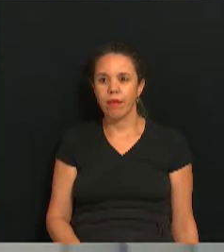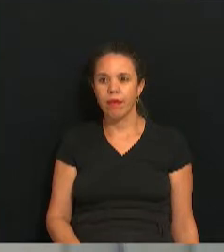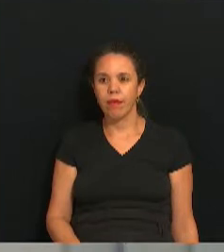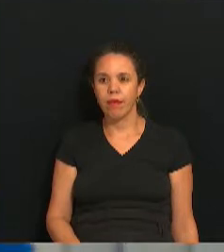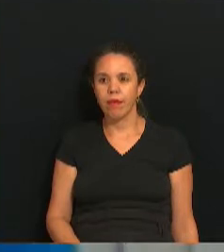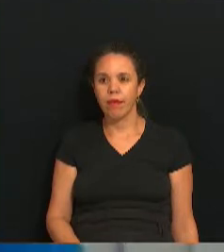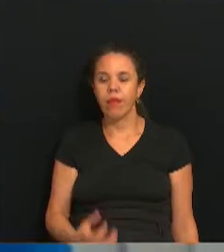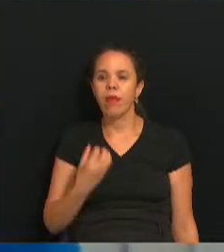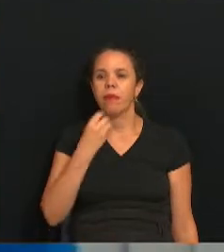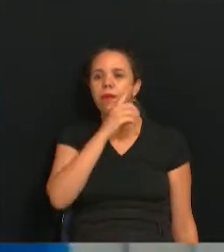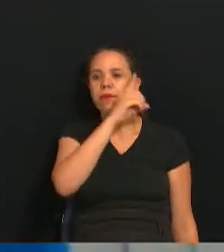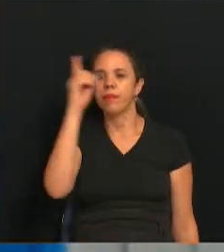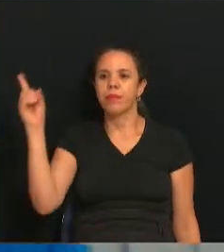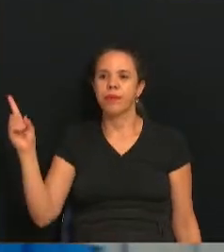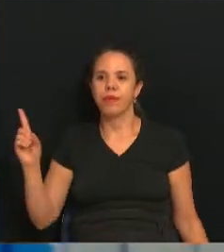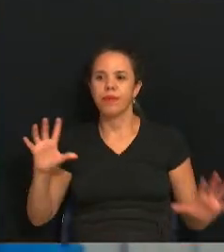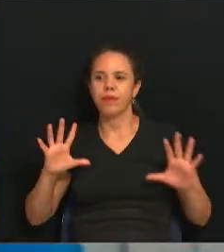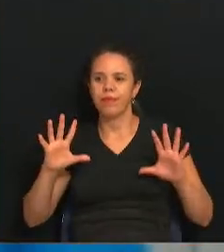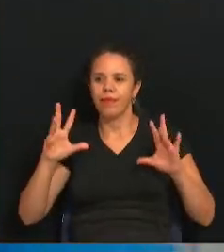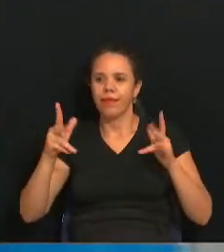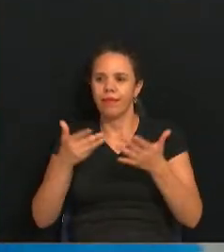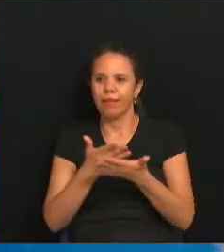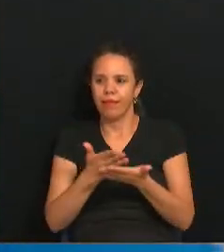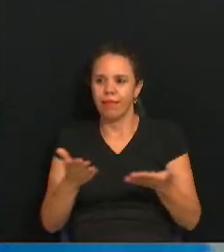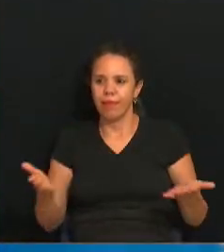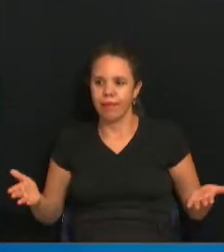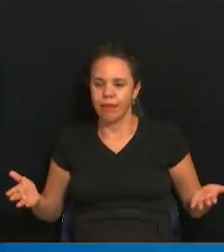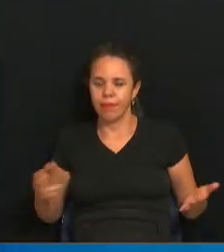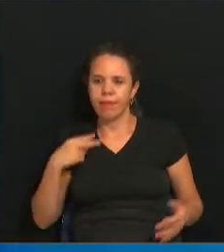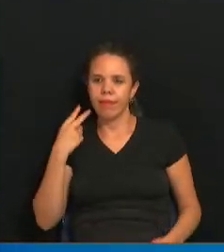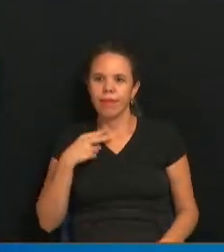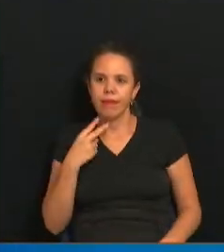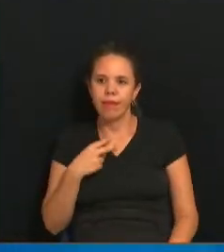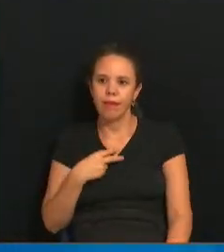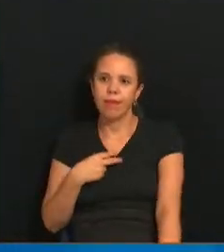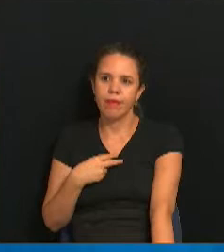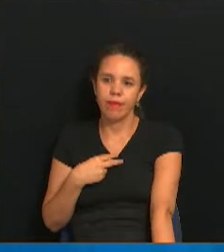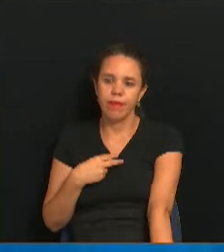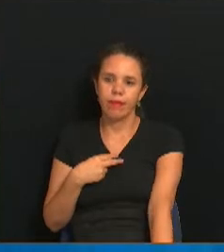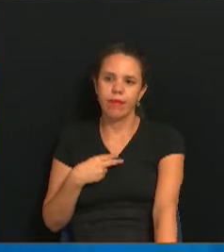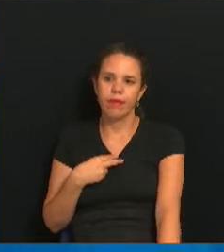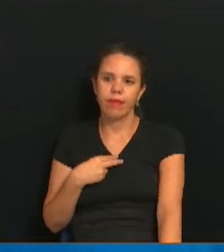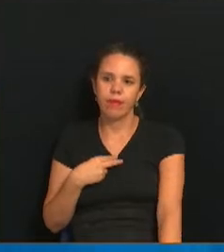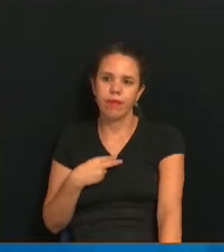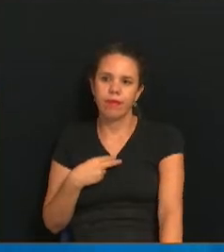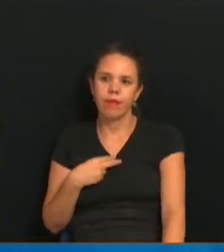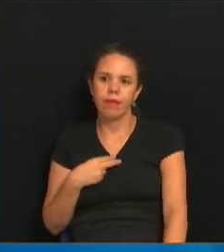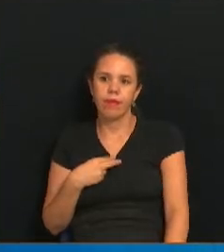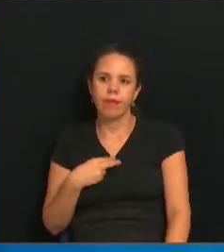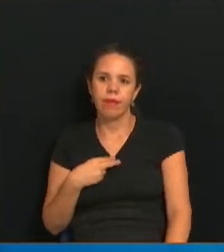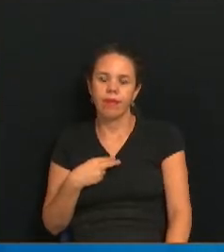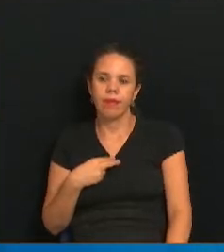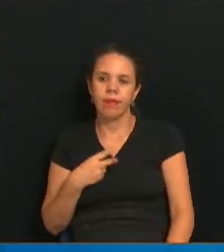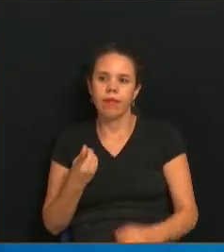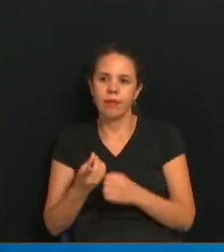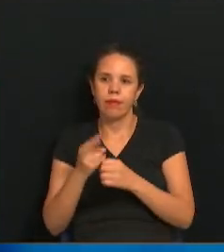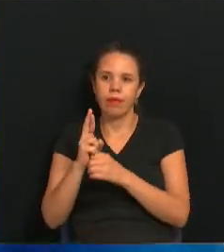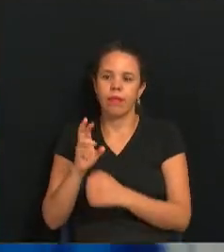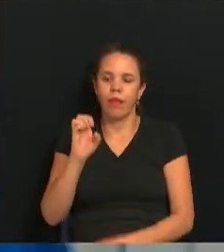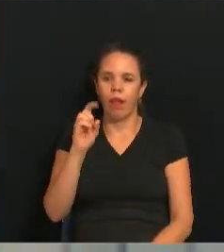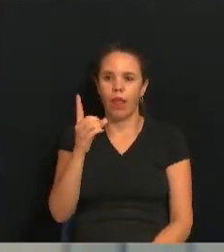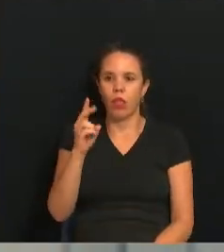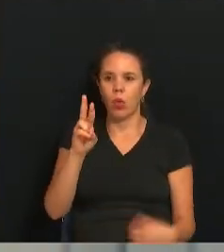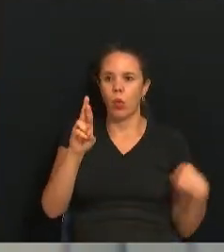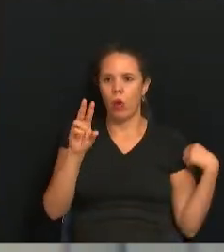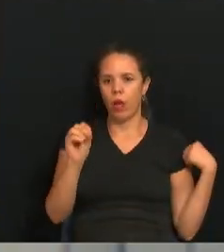Bom dia a todos os vereadores, ao doutor Eduardo, a todos